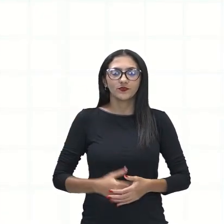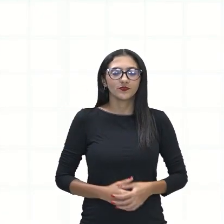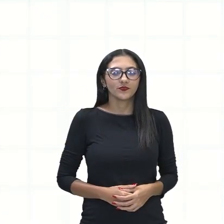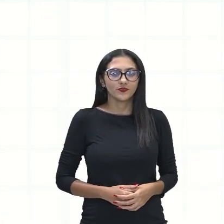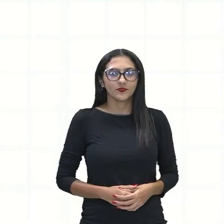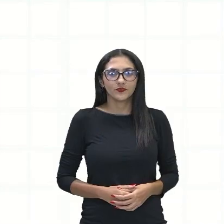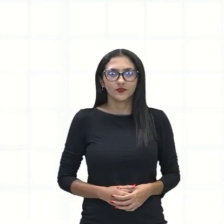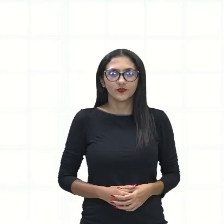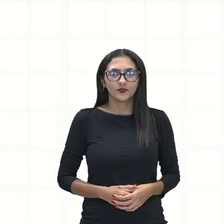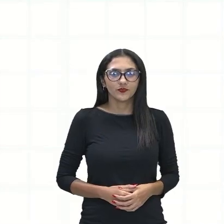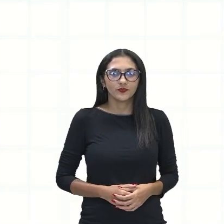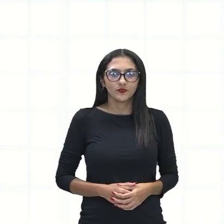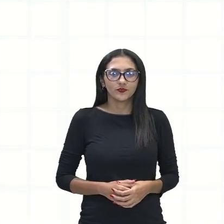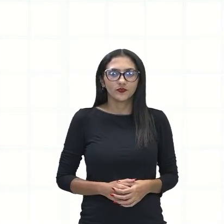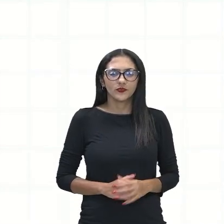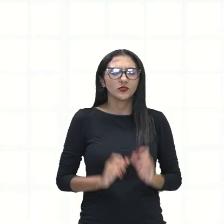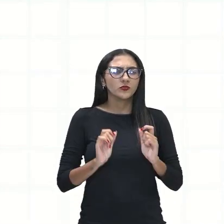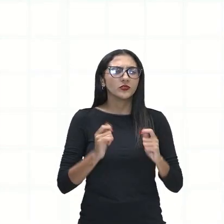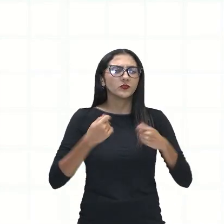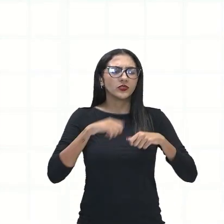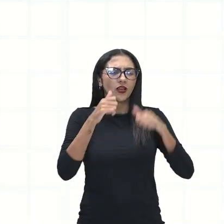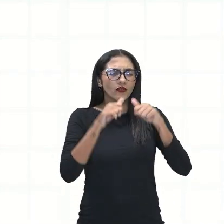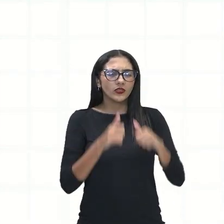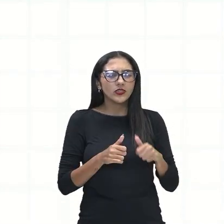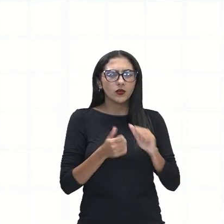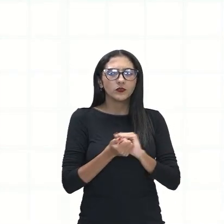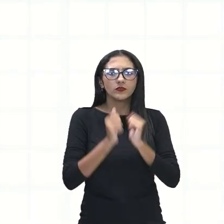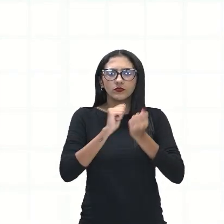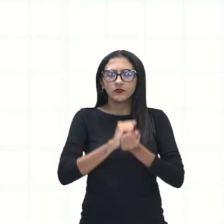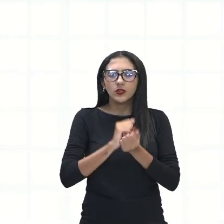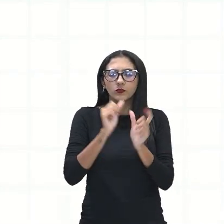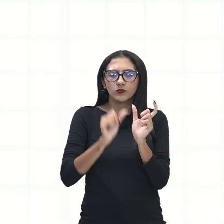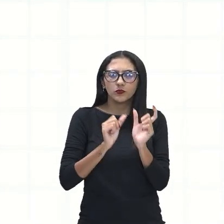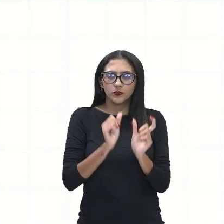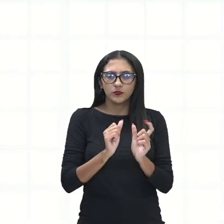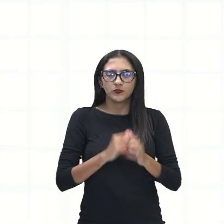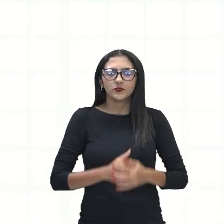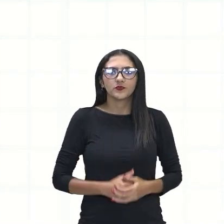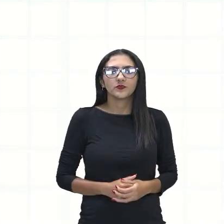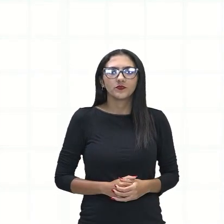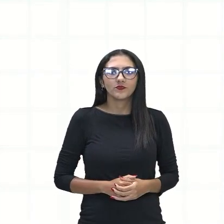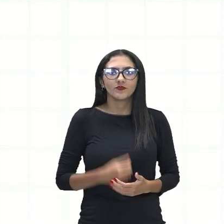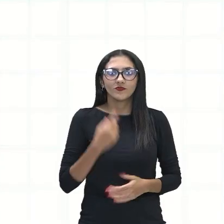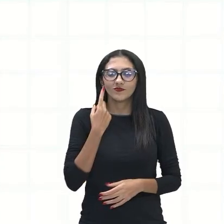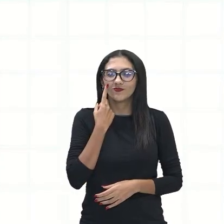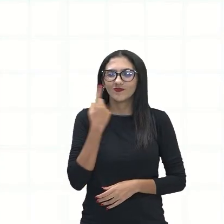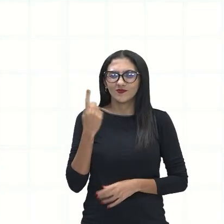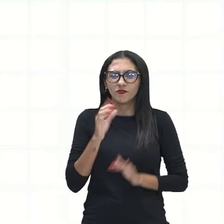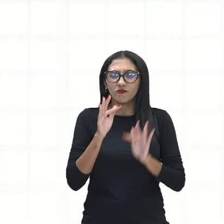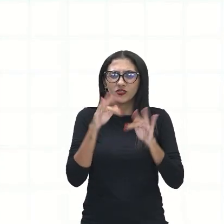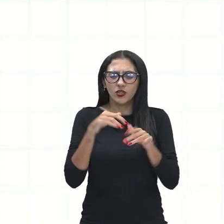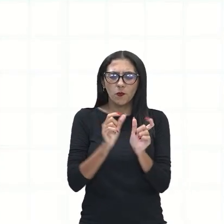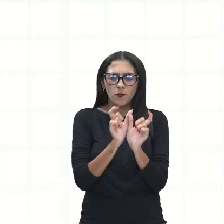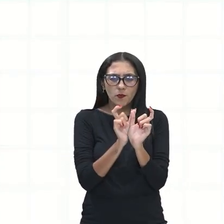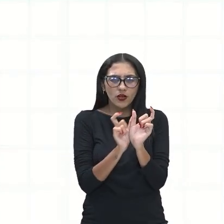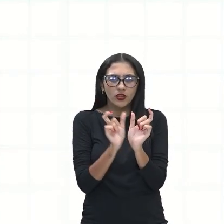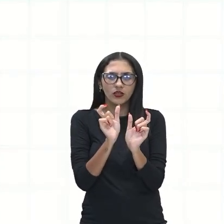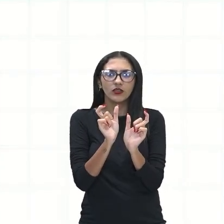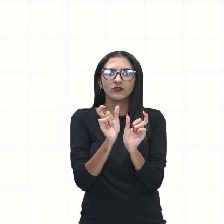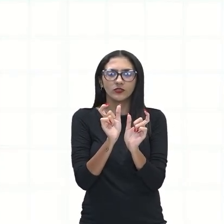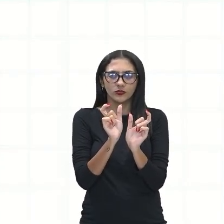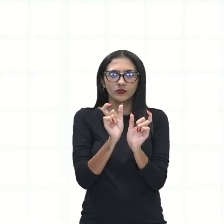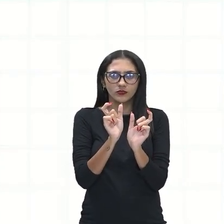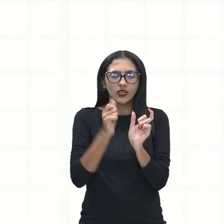Burger. O que eu vou avaliar para colocar no plural? O finalzinho aqui, né? E